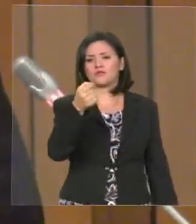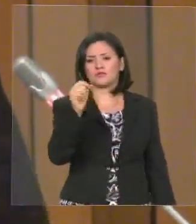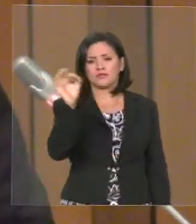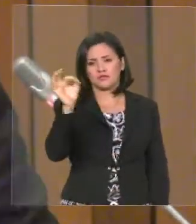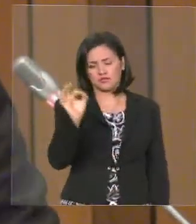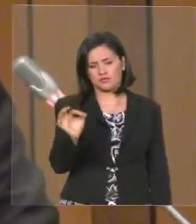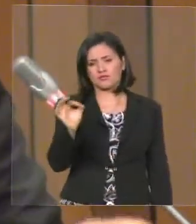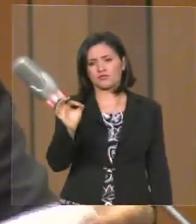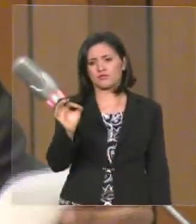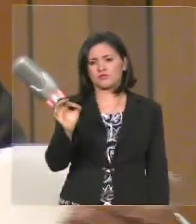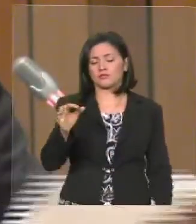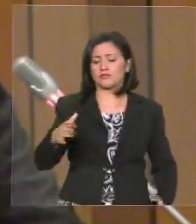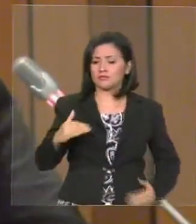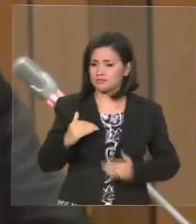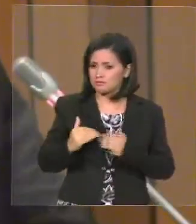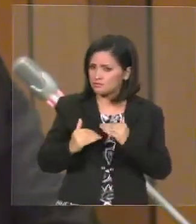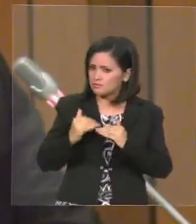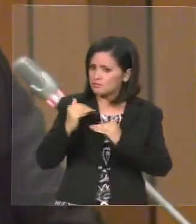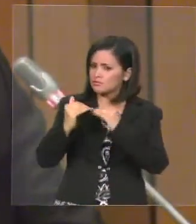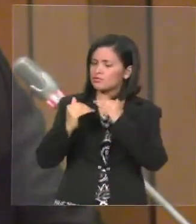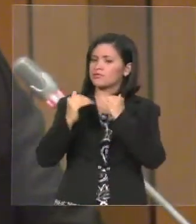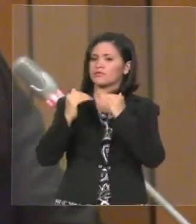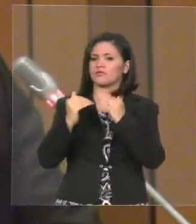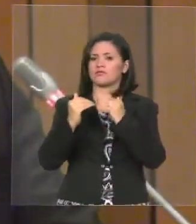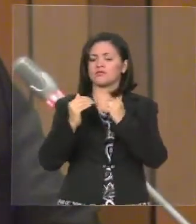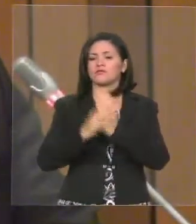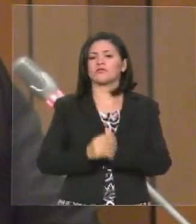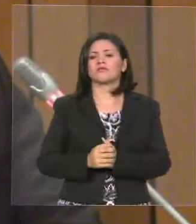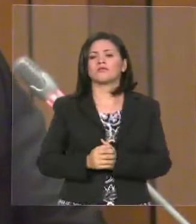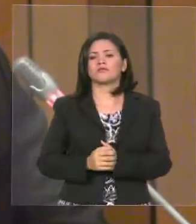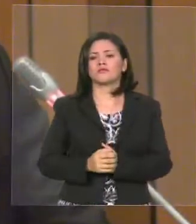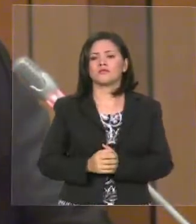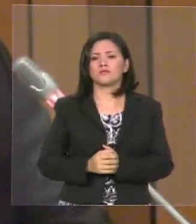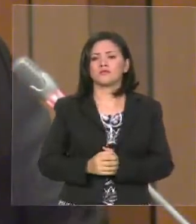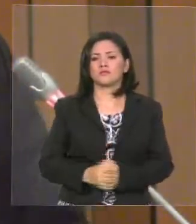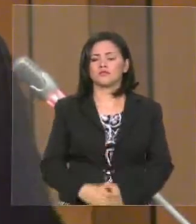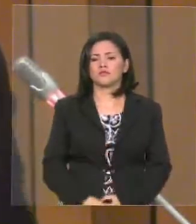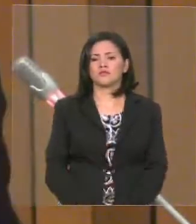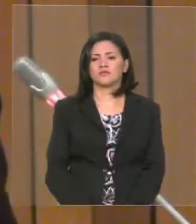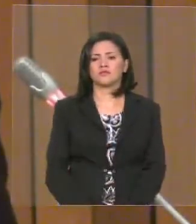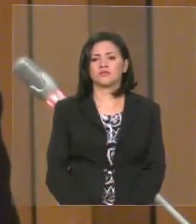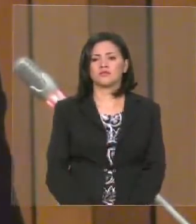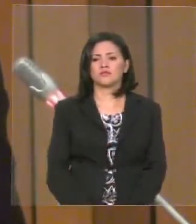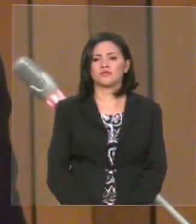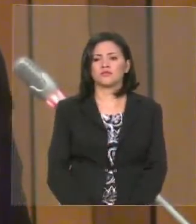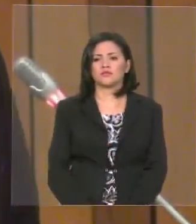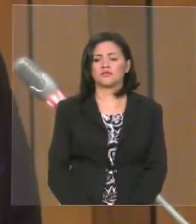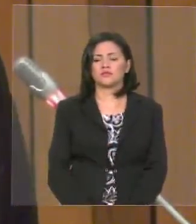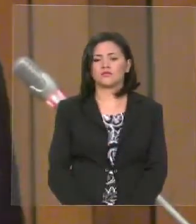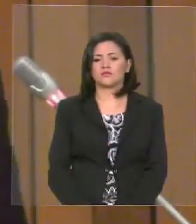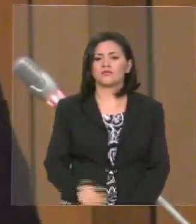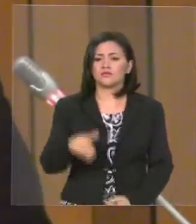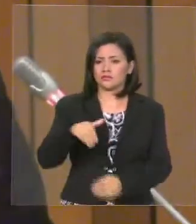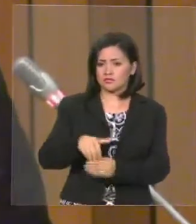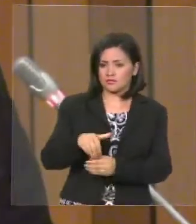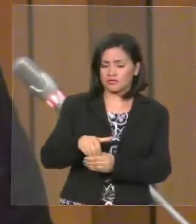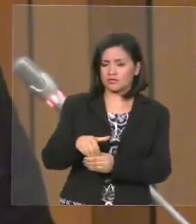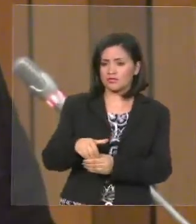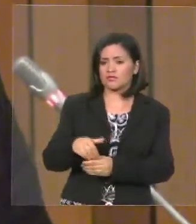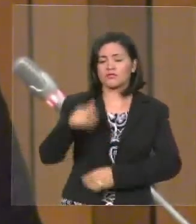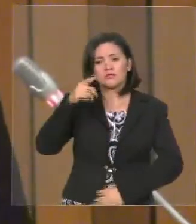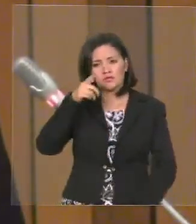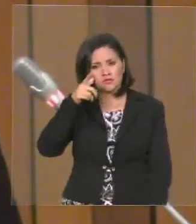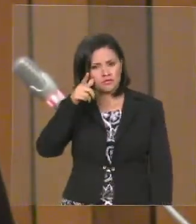que é poucos políticos a alcançar a disputa um cargo de prefeito de São Luís. Nesta eleição, ainda superei adversários